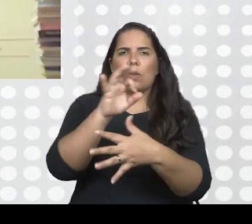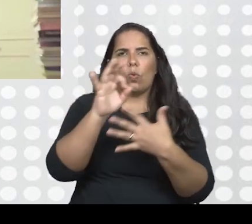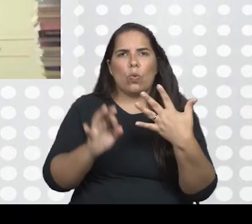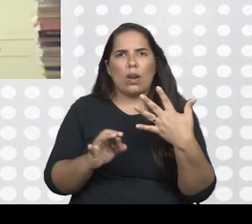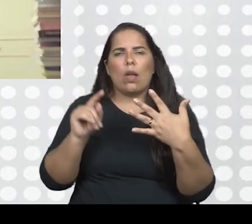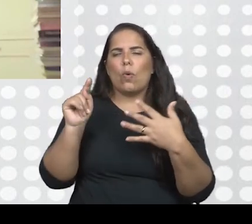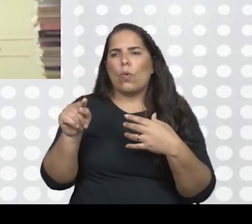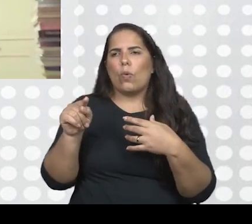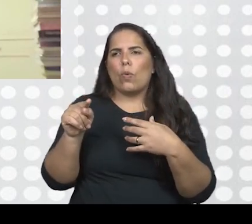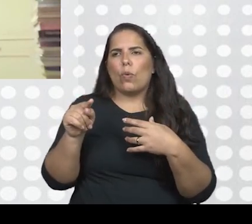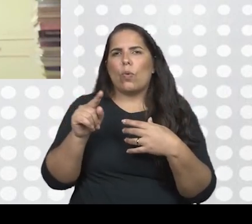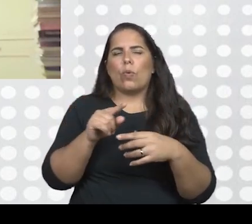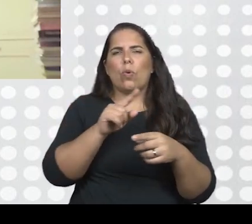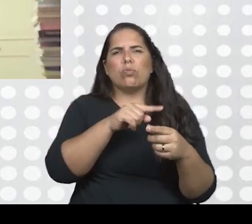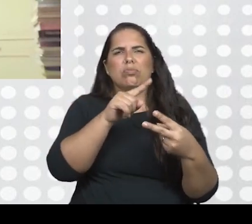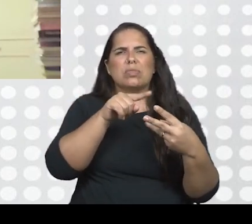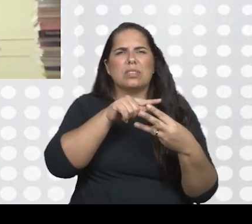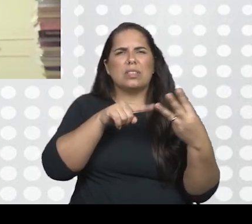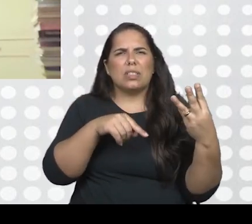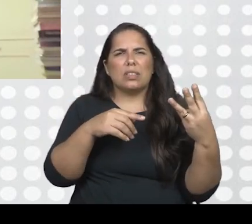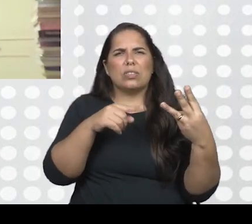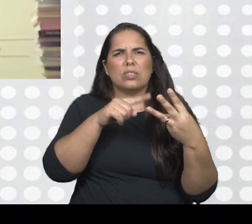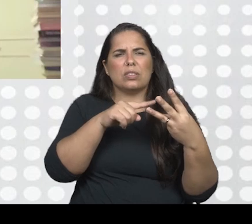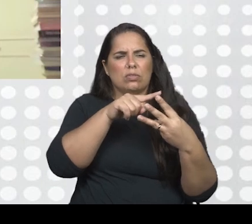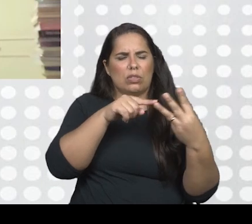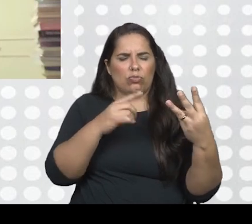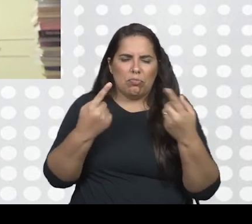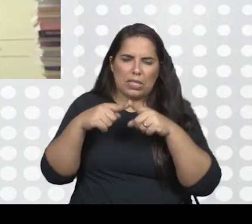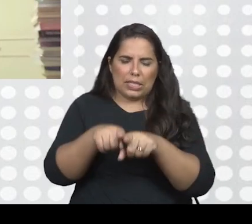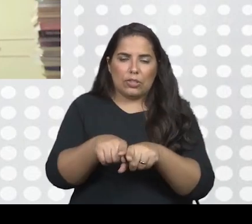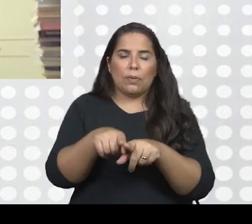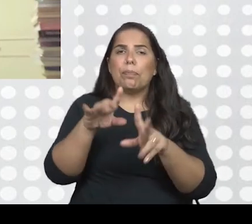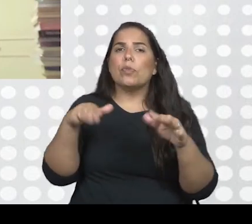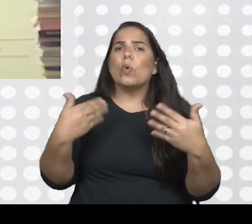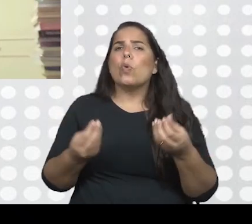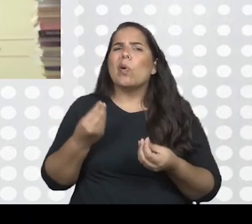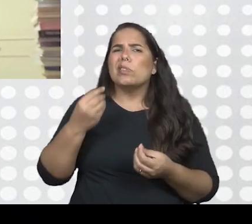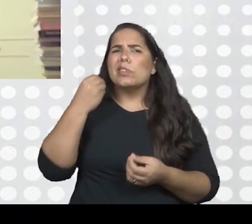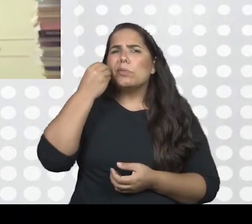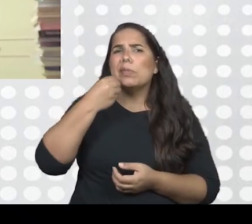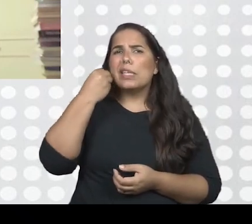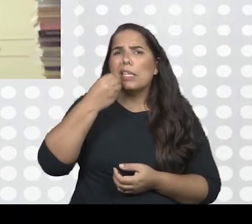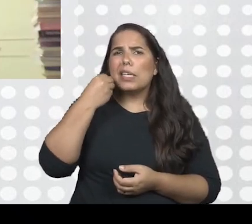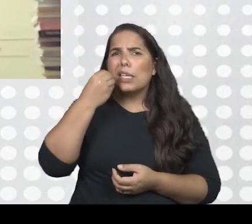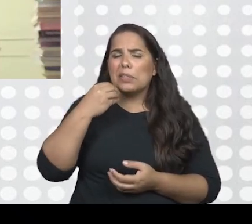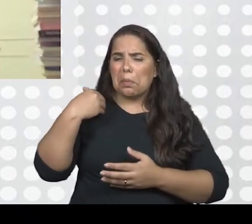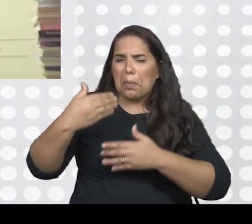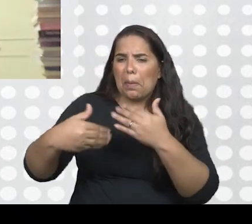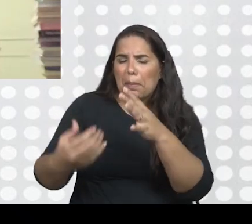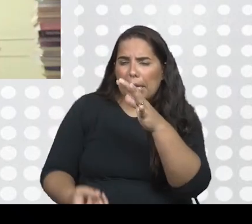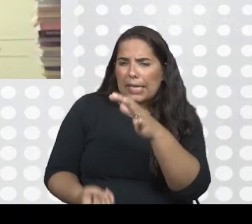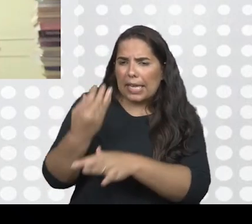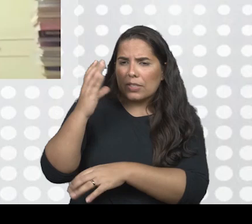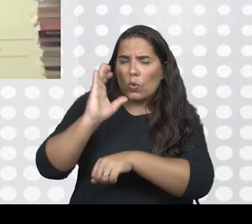com a SECTI e a Fundação CCERJ. Como tem sido a experiência do pioneirismo na criação